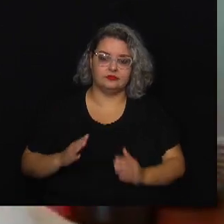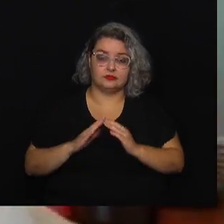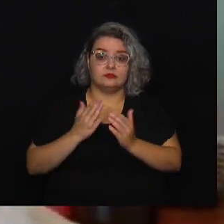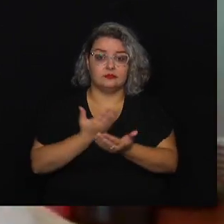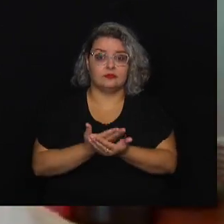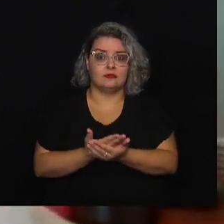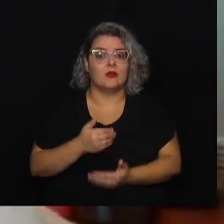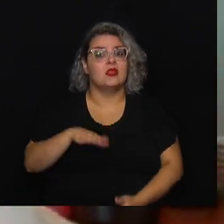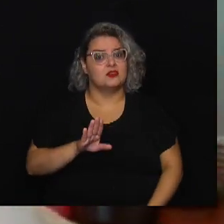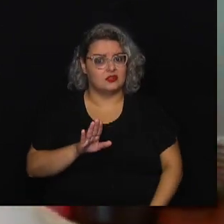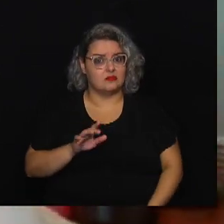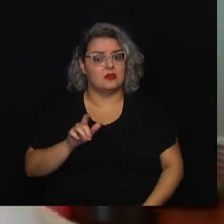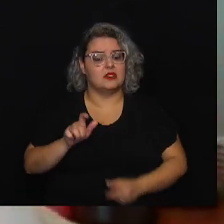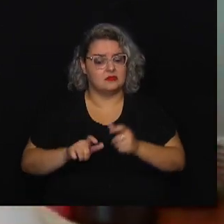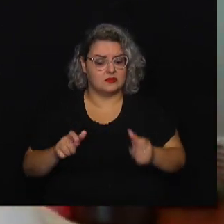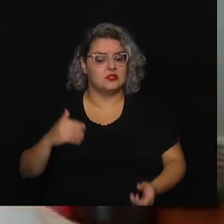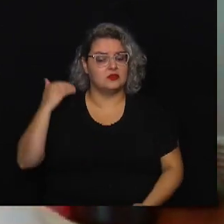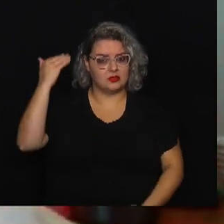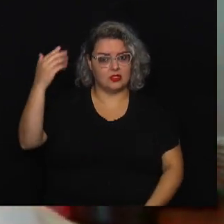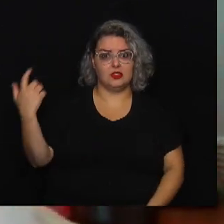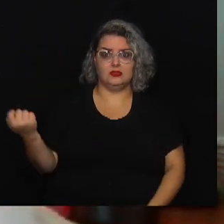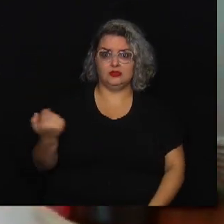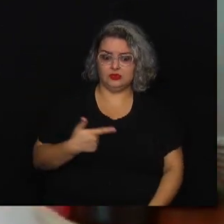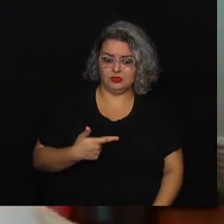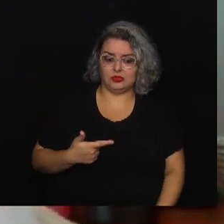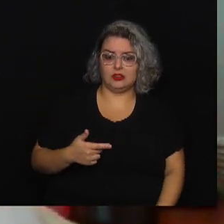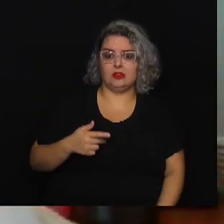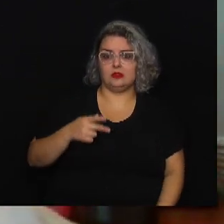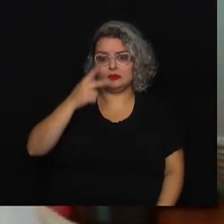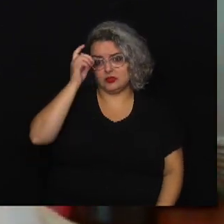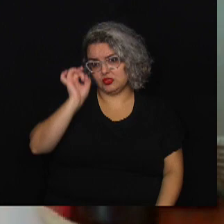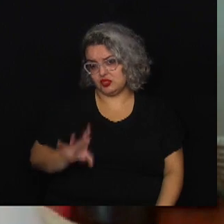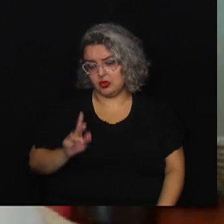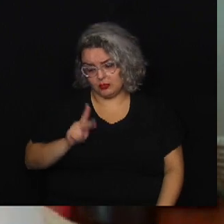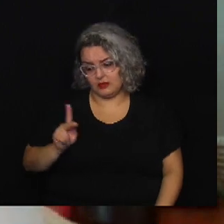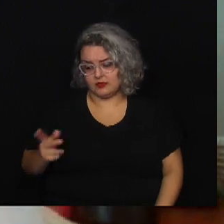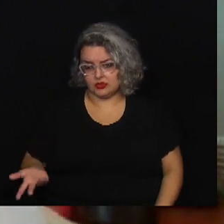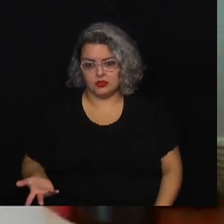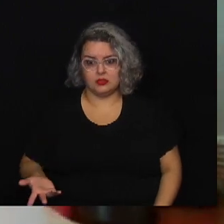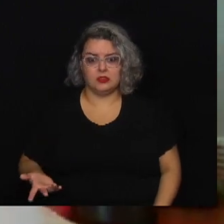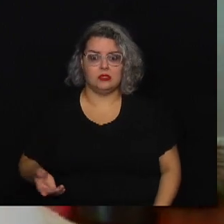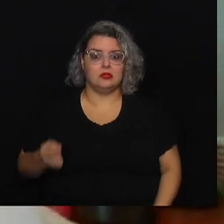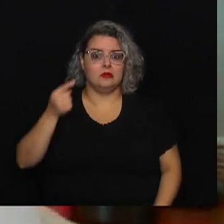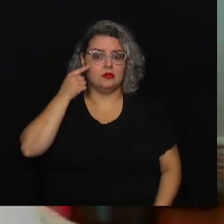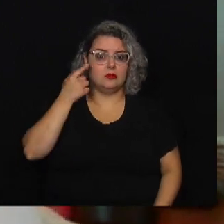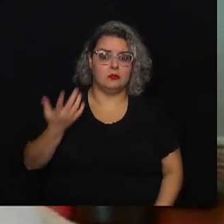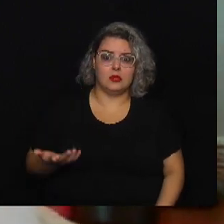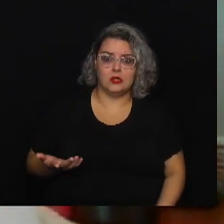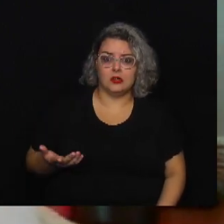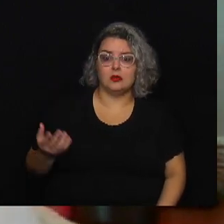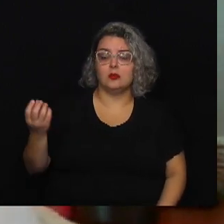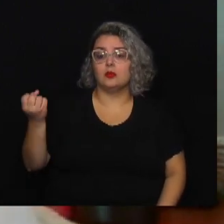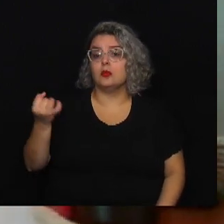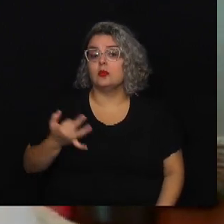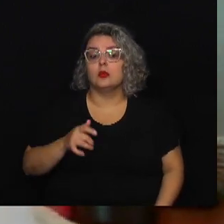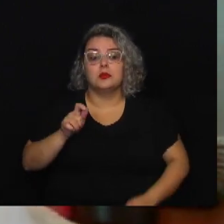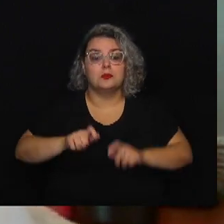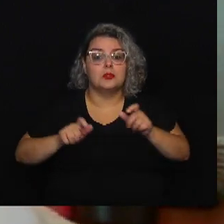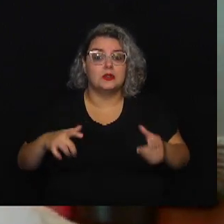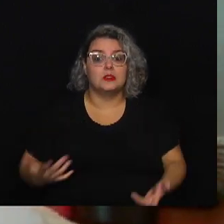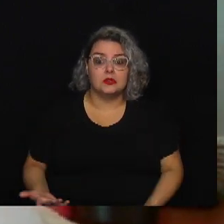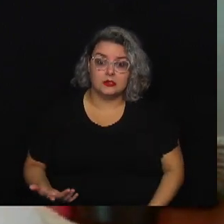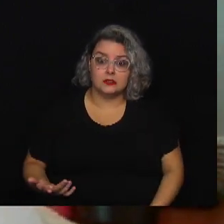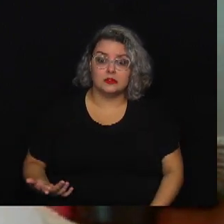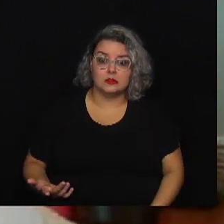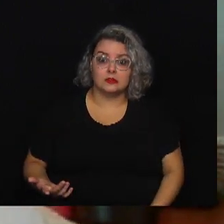mais gente, muito mais adulto do que professor, Exato. né? Vamos pensar ali, quantas pessoas não estão voltando